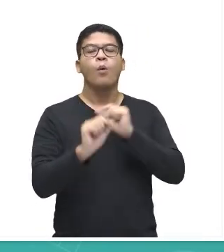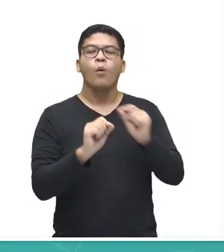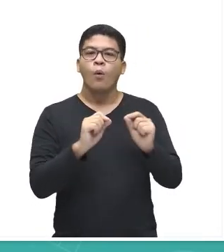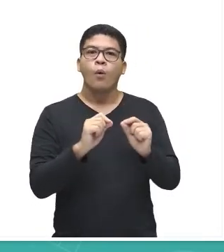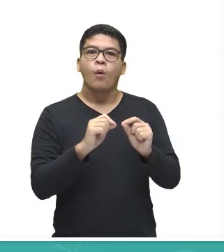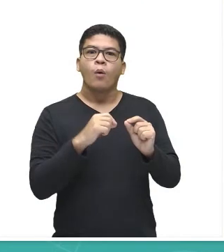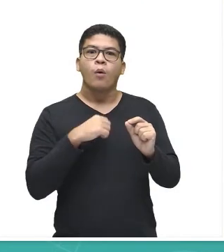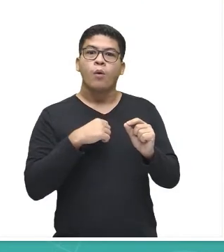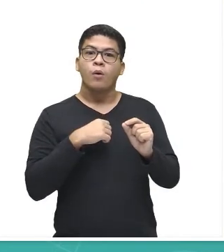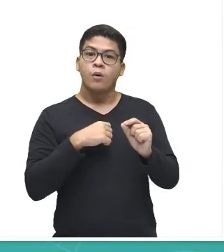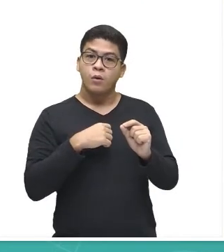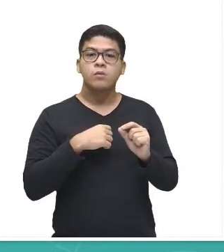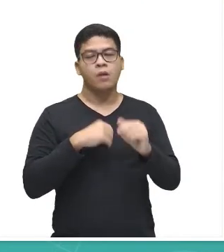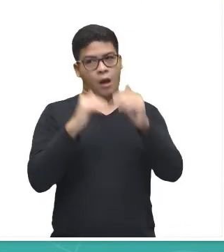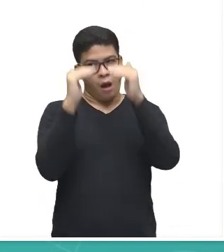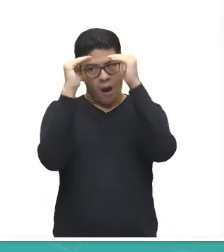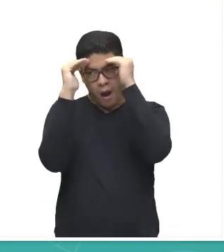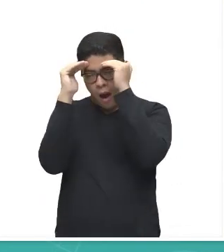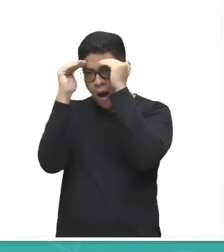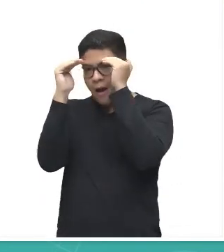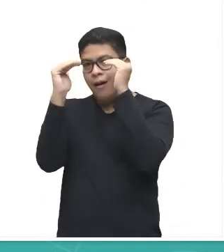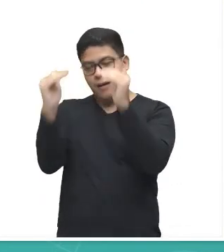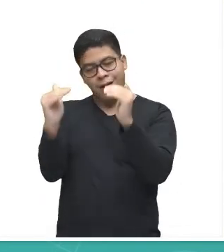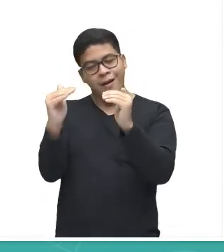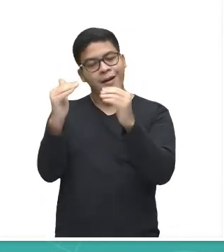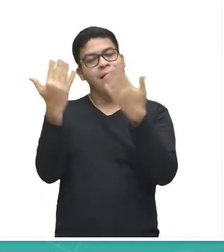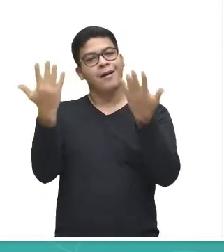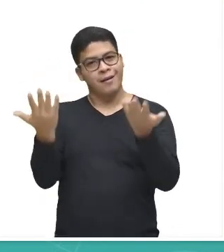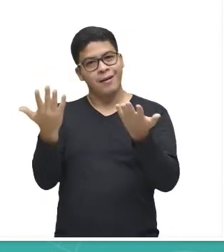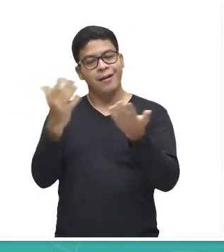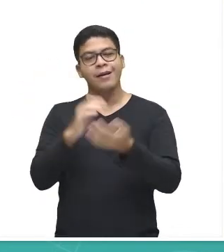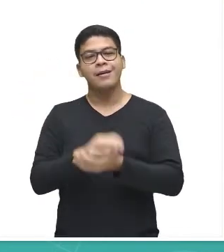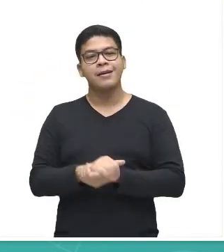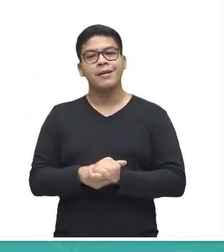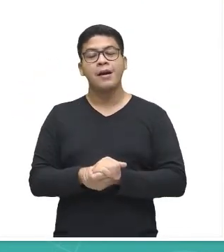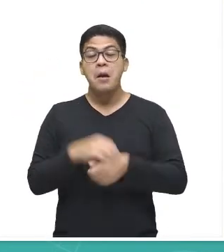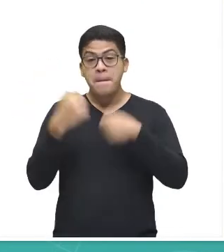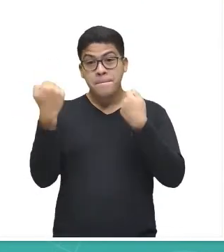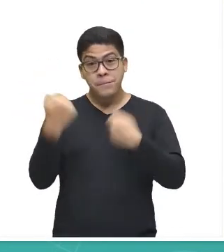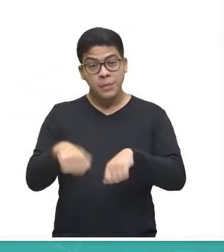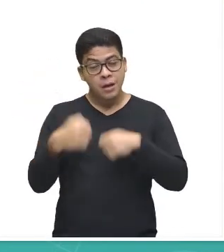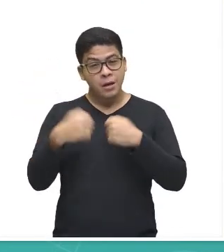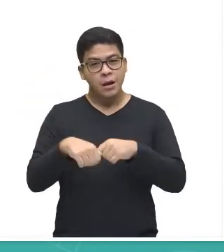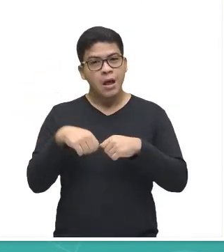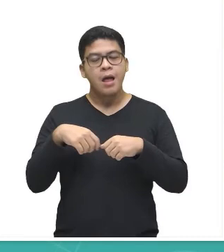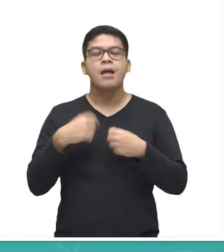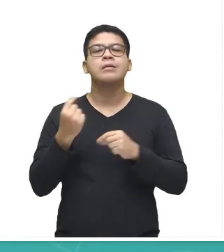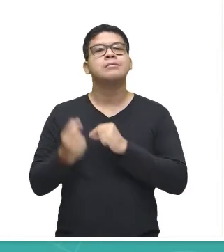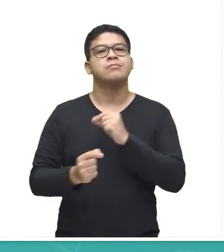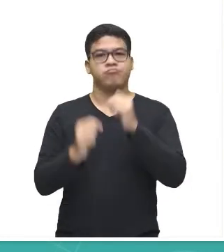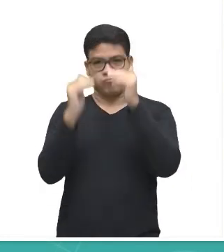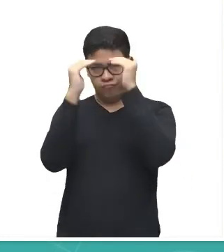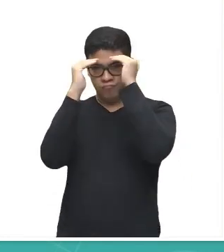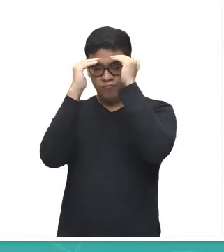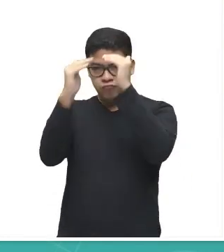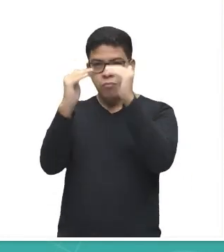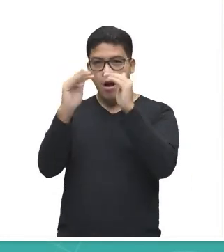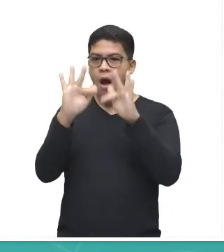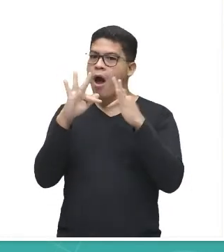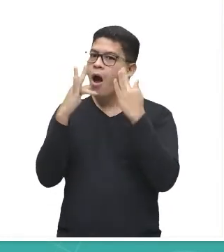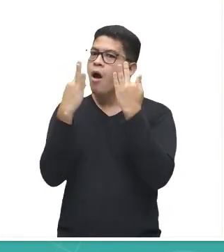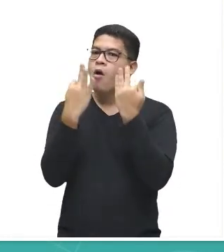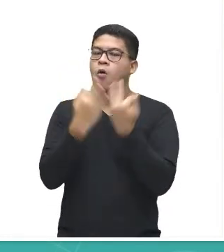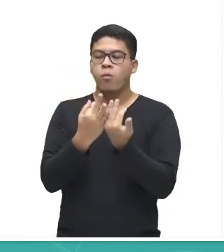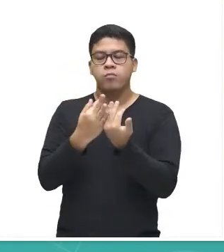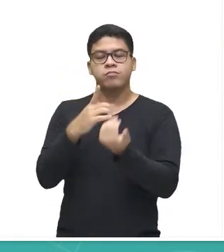que respeito. Poxa, que bom, viu, Rosalina? É importante mesmo, respeito em todo lugar ele cabe,